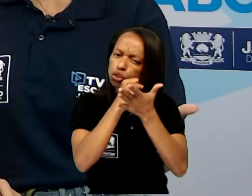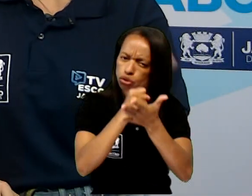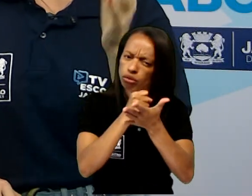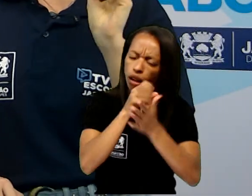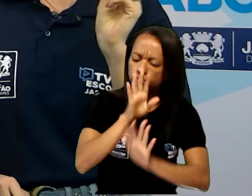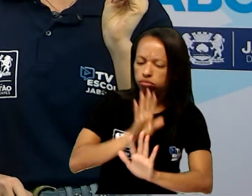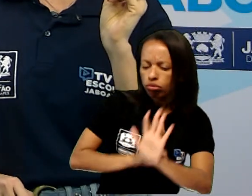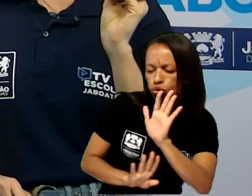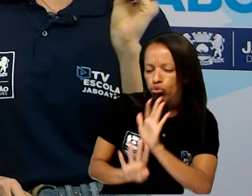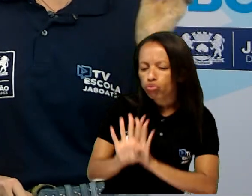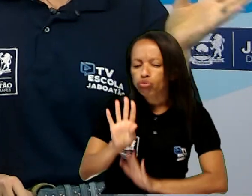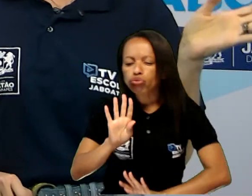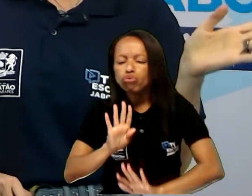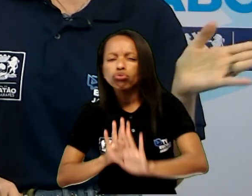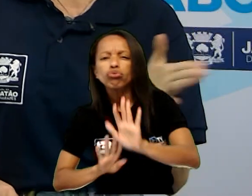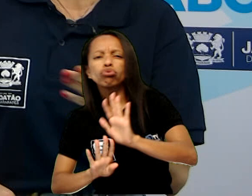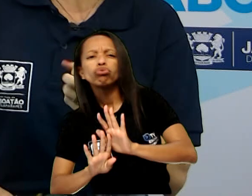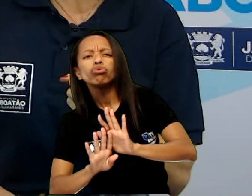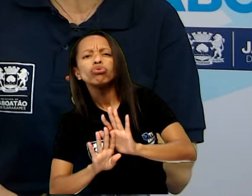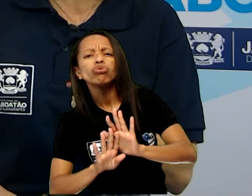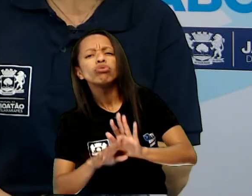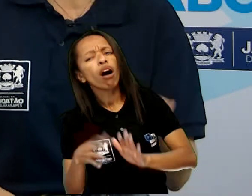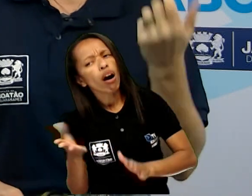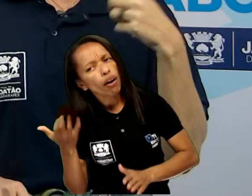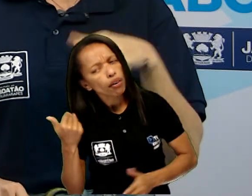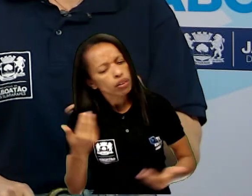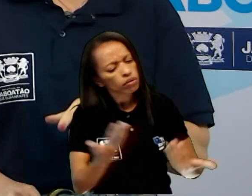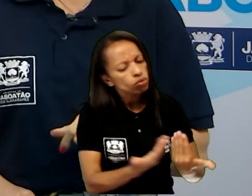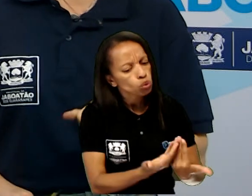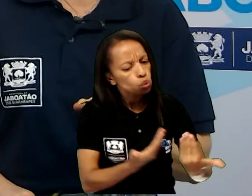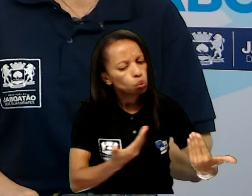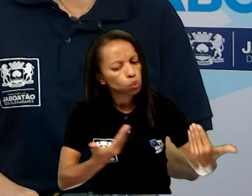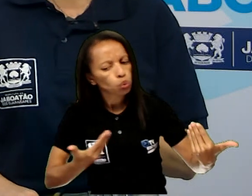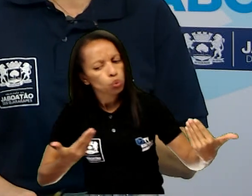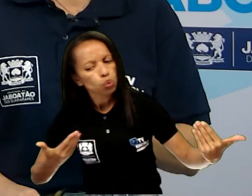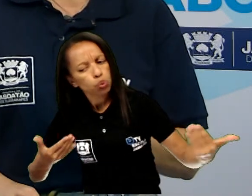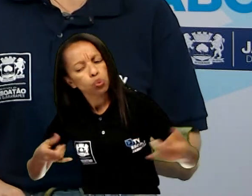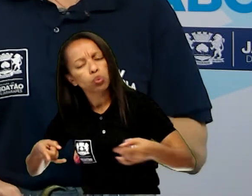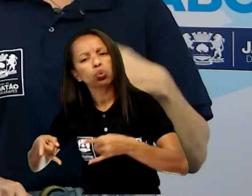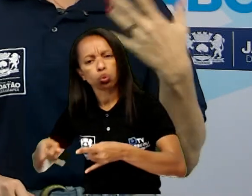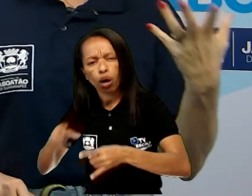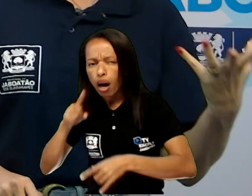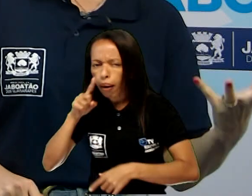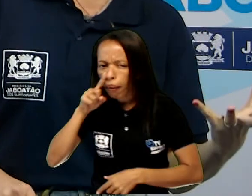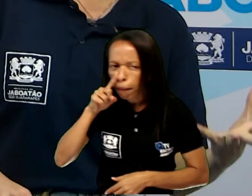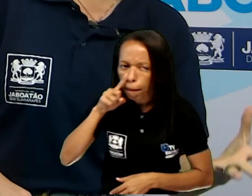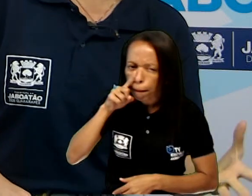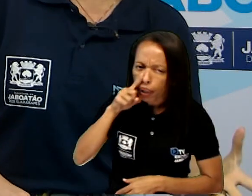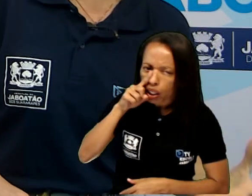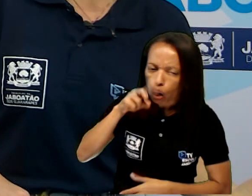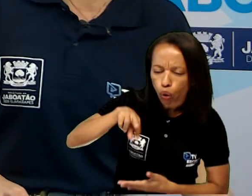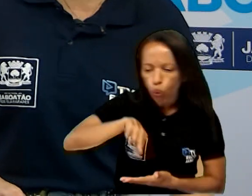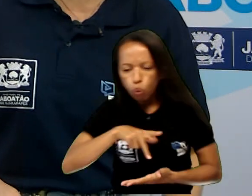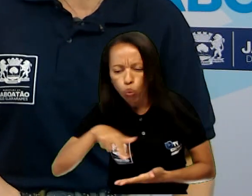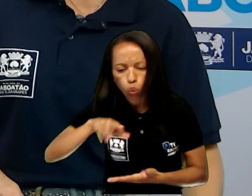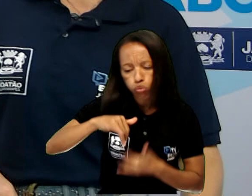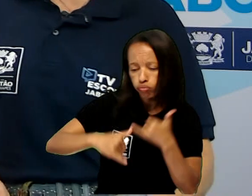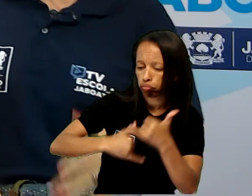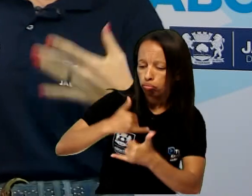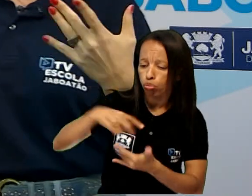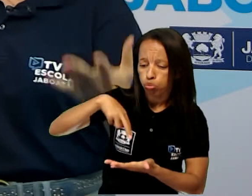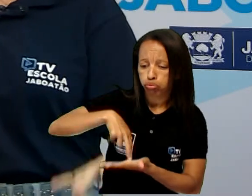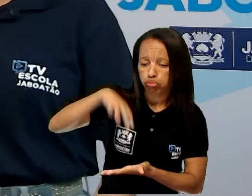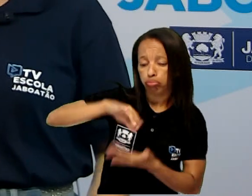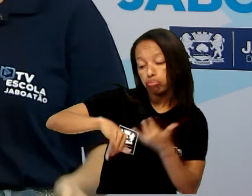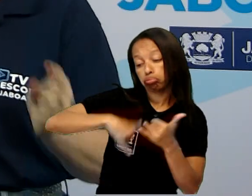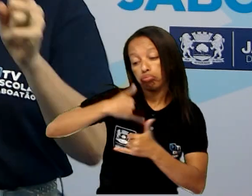prevenção. Você pode dizer assim, olha, vamos tirar essa cama daqui, que essa cama pode causar um risco. A gente pode se desequilibrar brincando e de